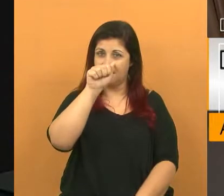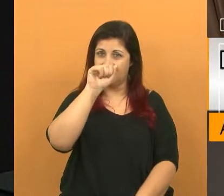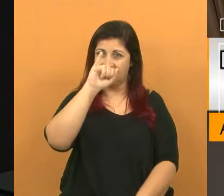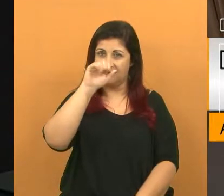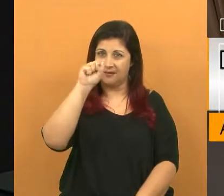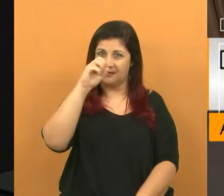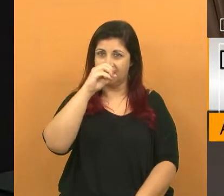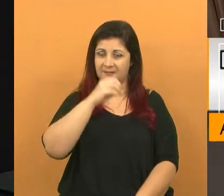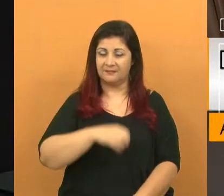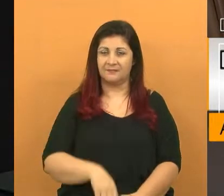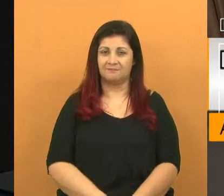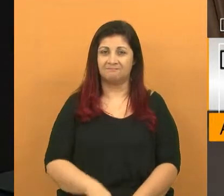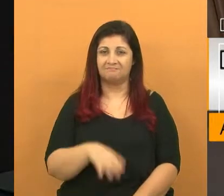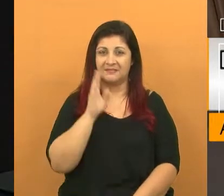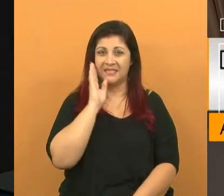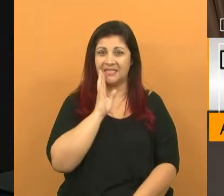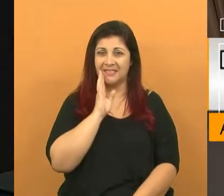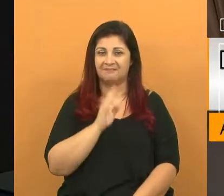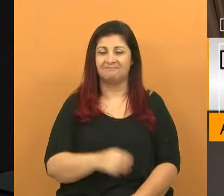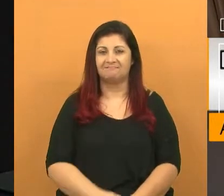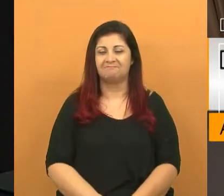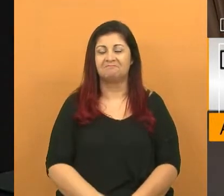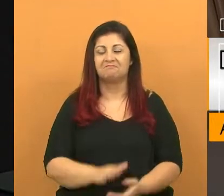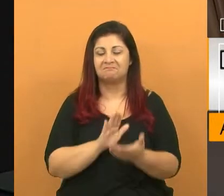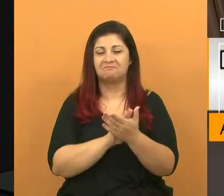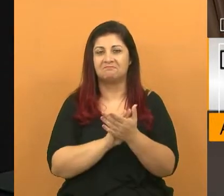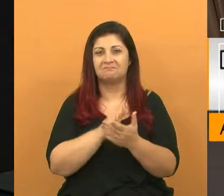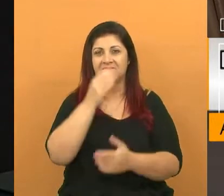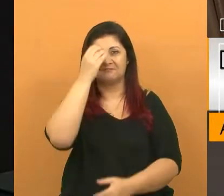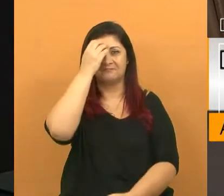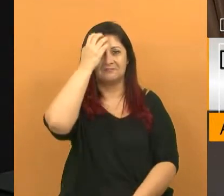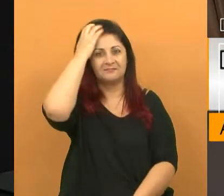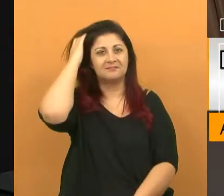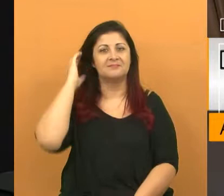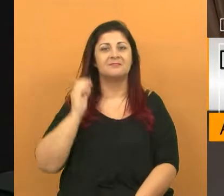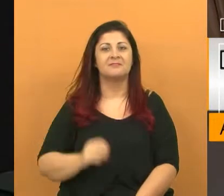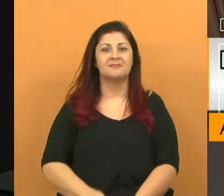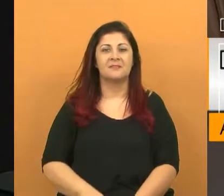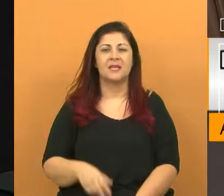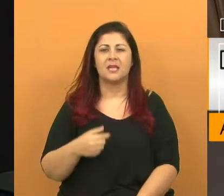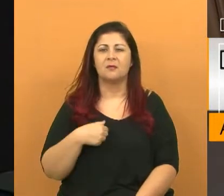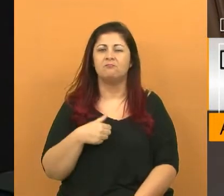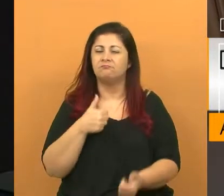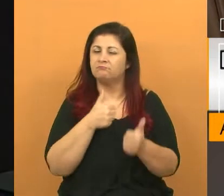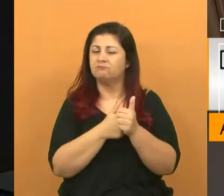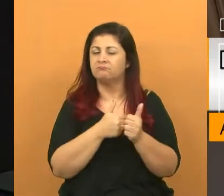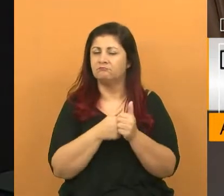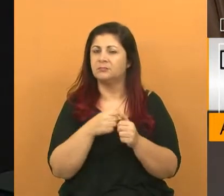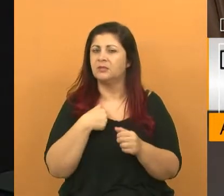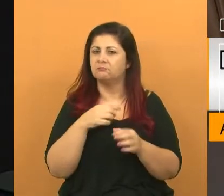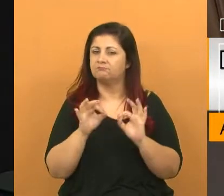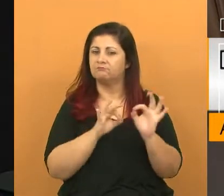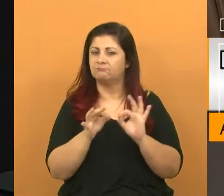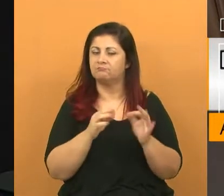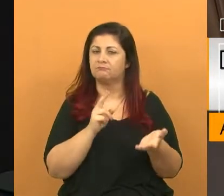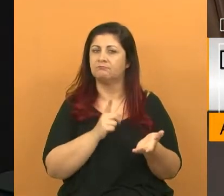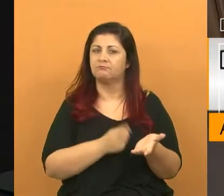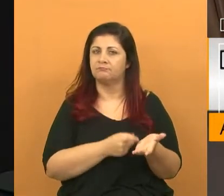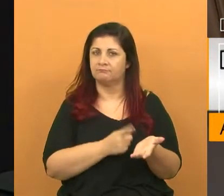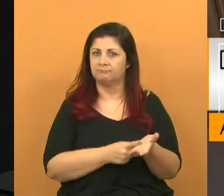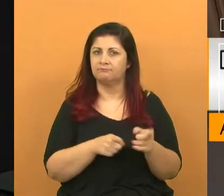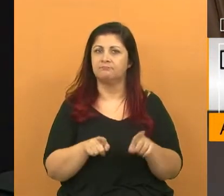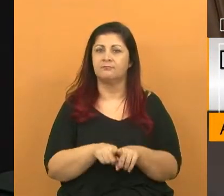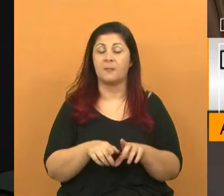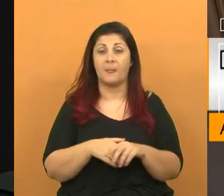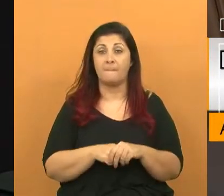é ilegal mas parabéns vereador e logo mas acho que eu tenho um projeto também nesse sentido lá